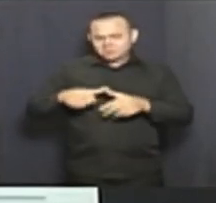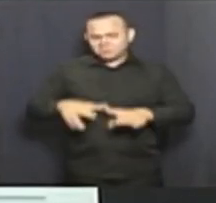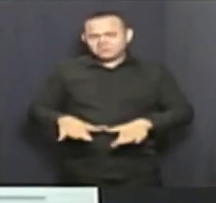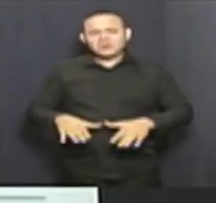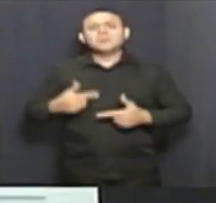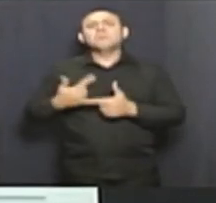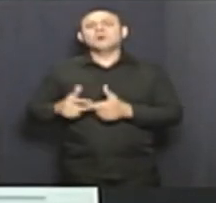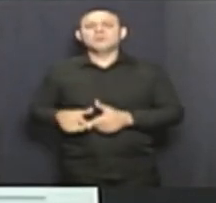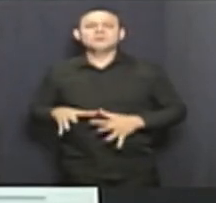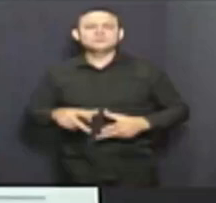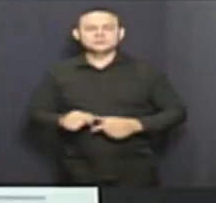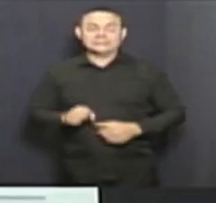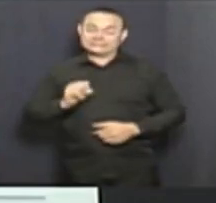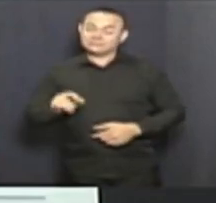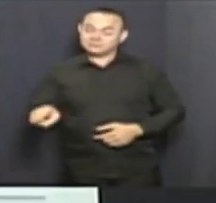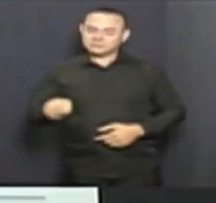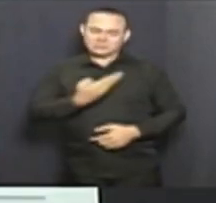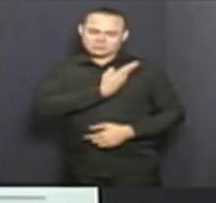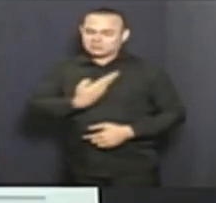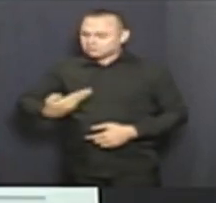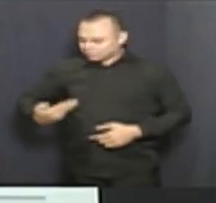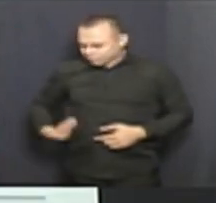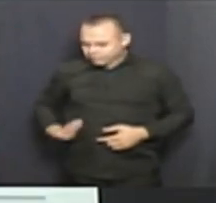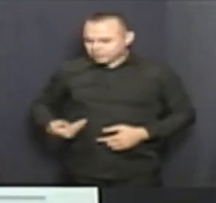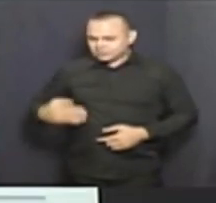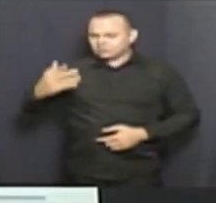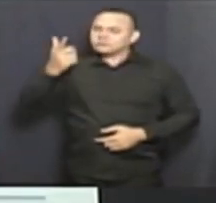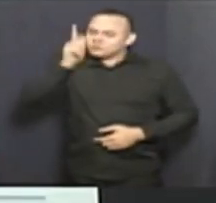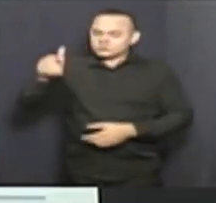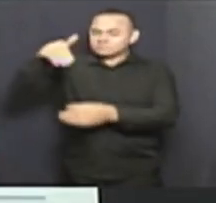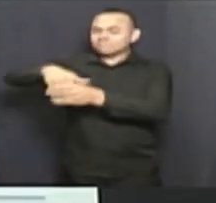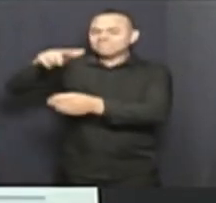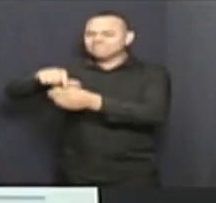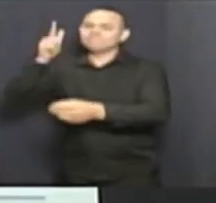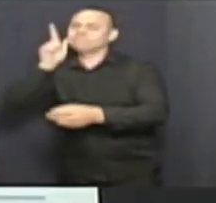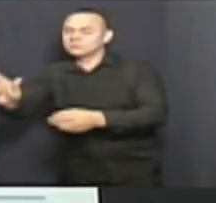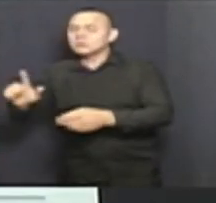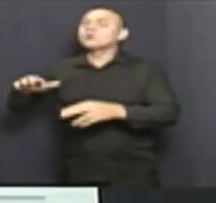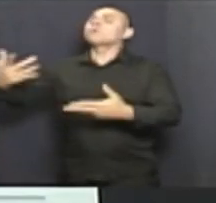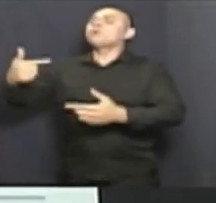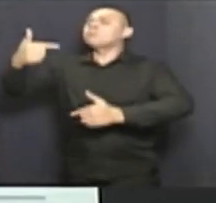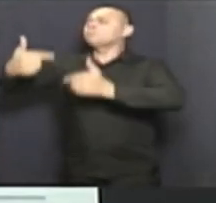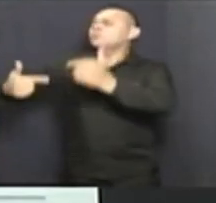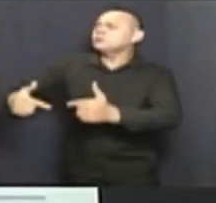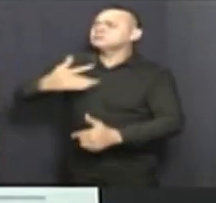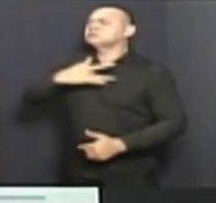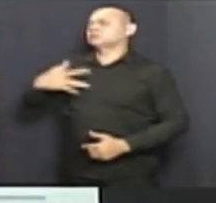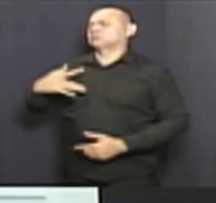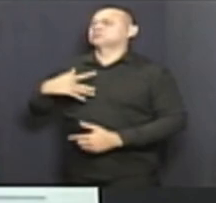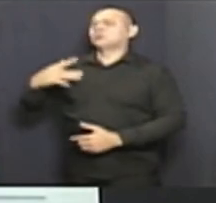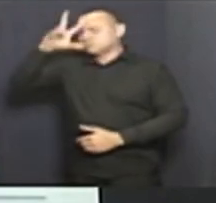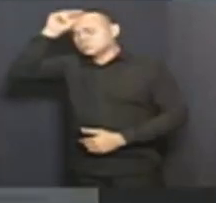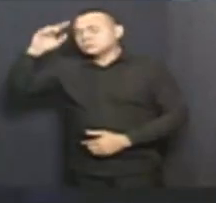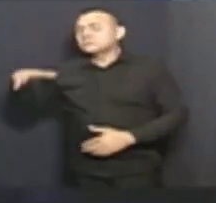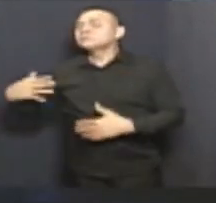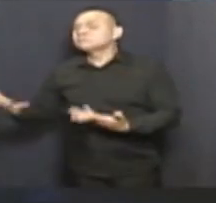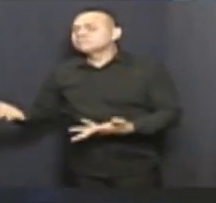seja eleito com vai ser realmente a política do candidato para a questão da saúde pública